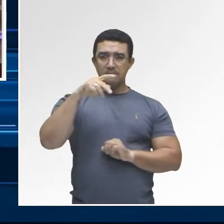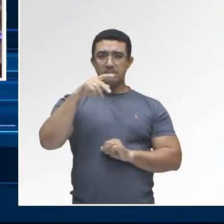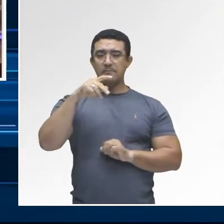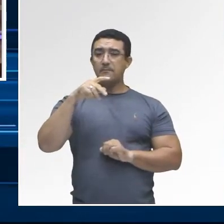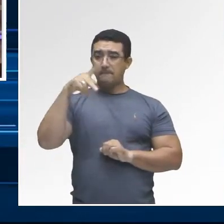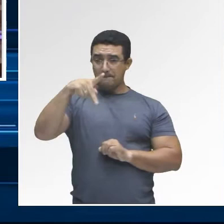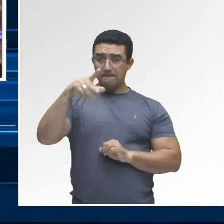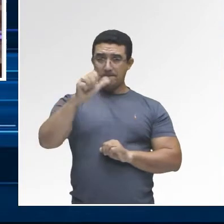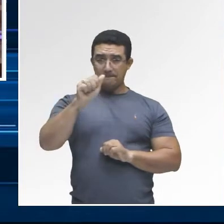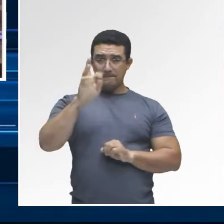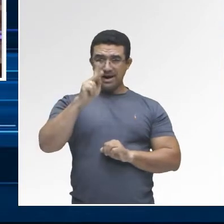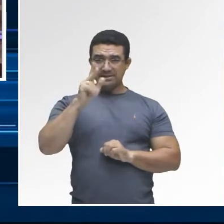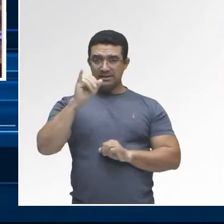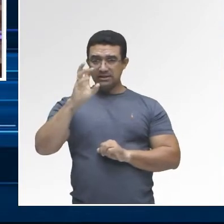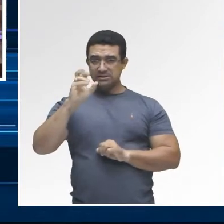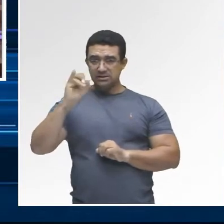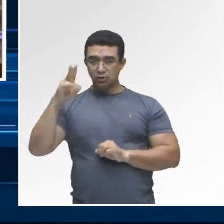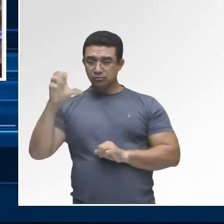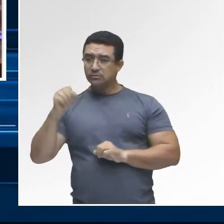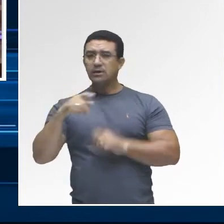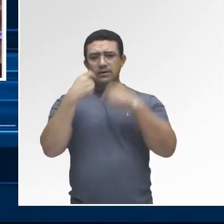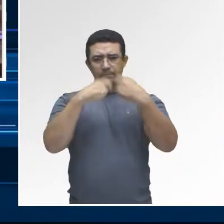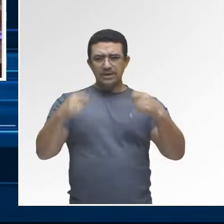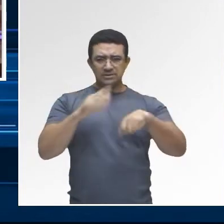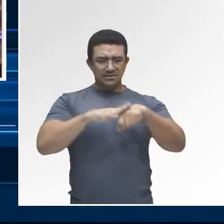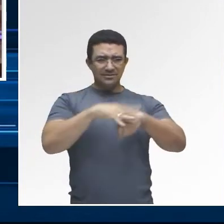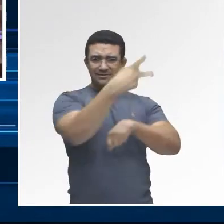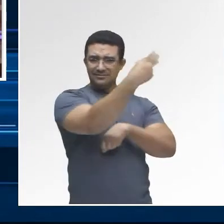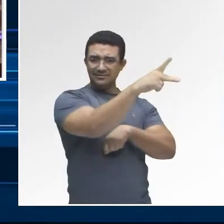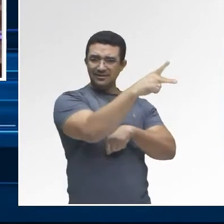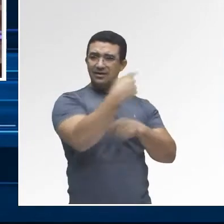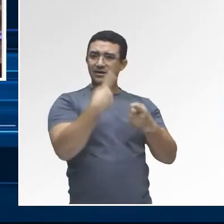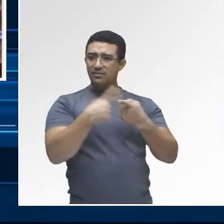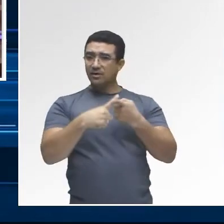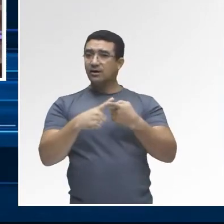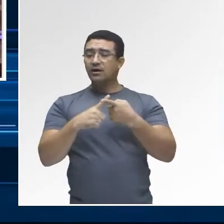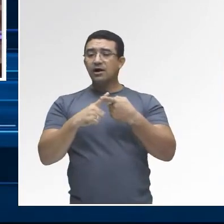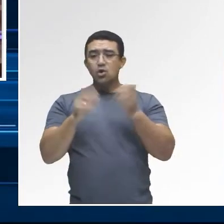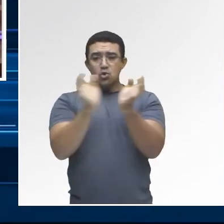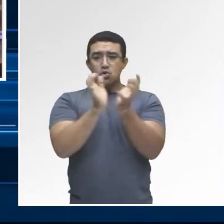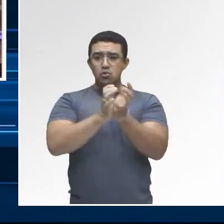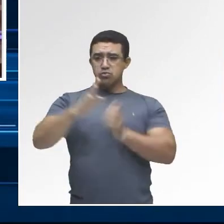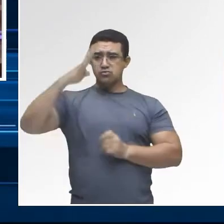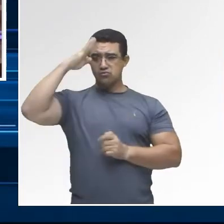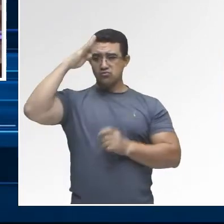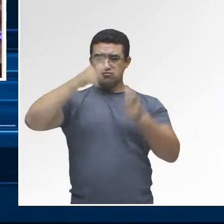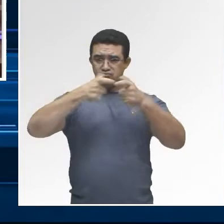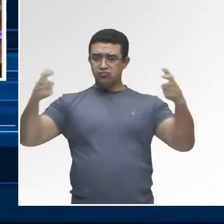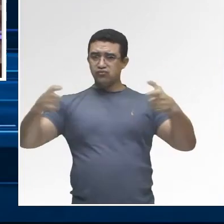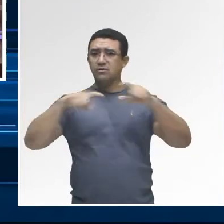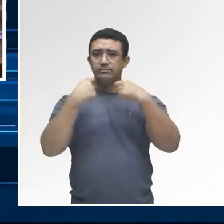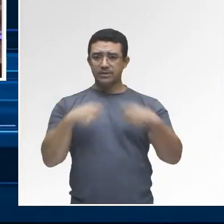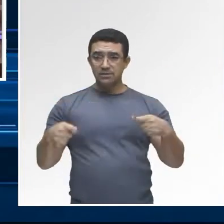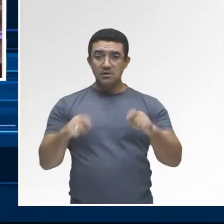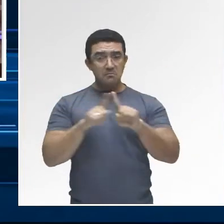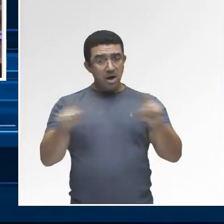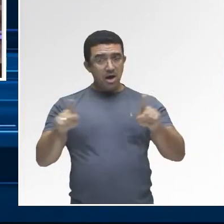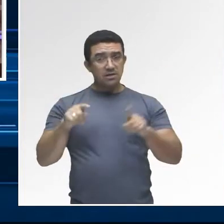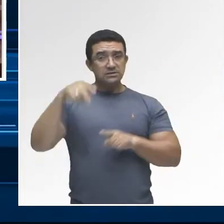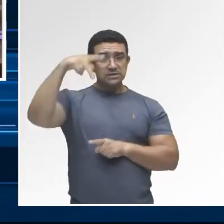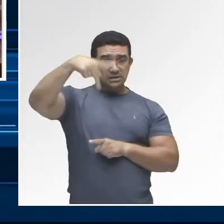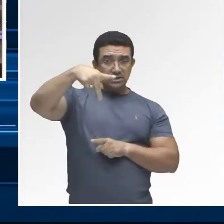patrícios precisam deles para o exército, para o andamento das cidades, mas esses plebeus eles se